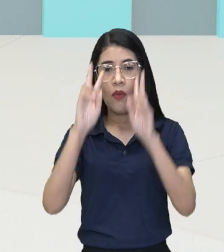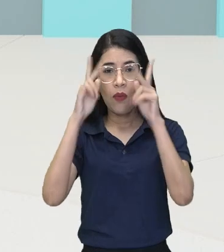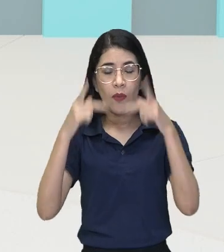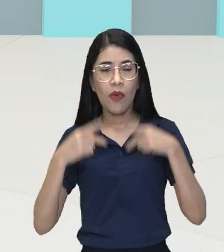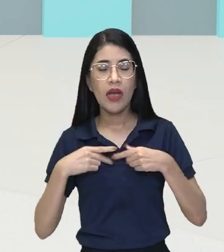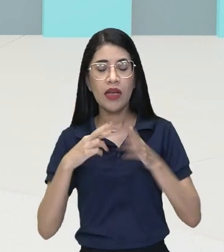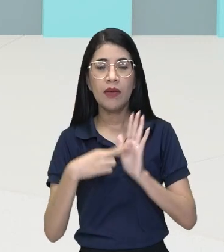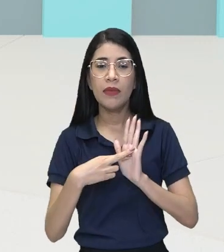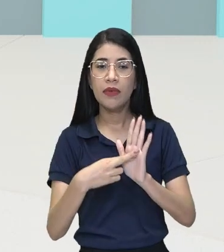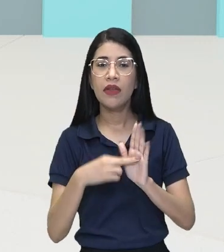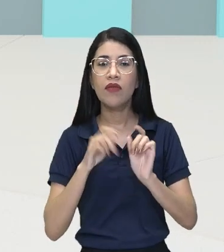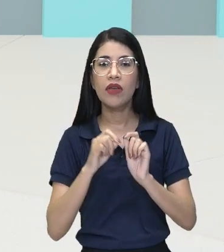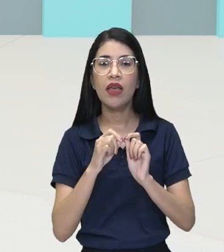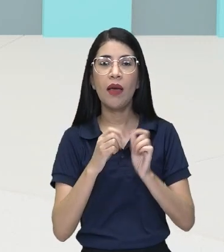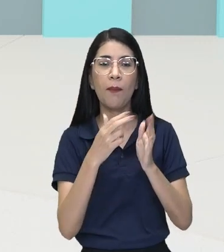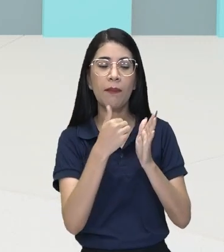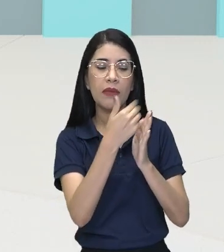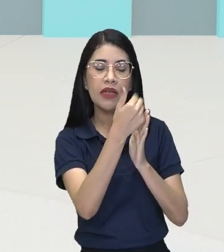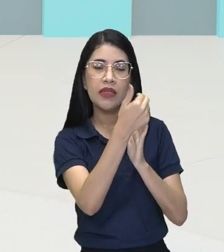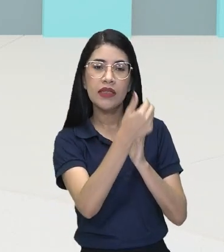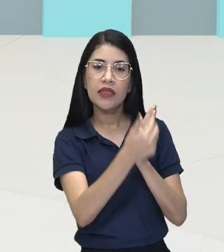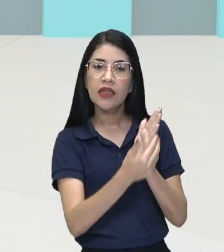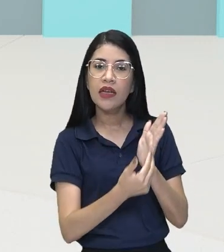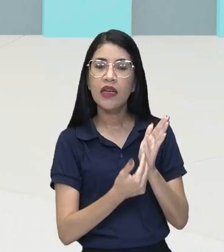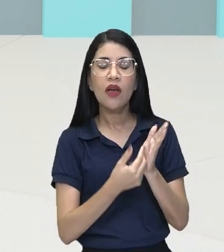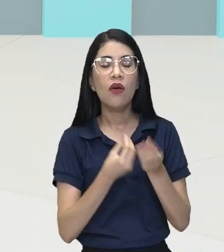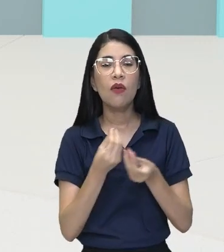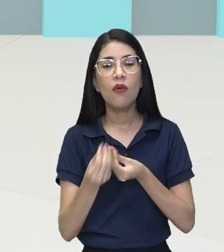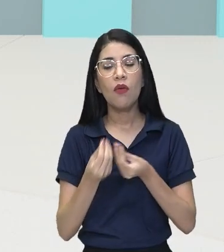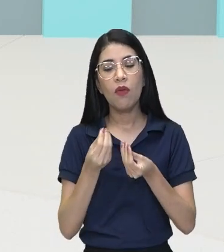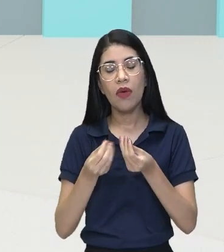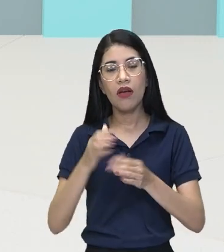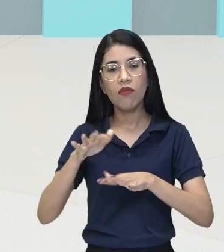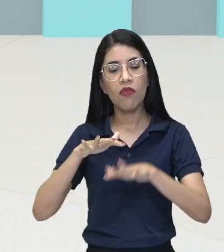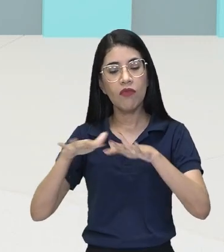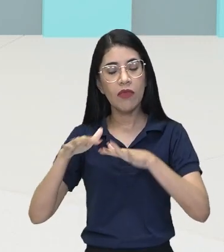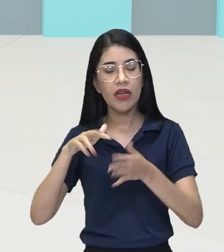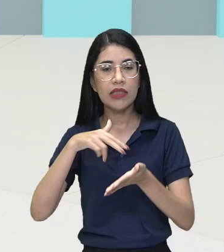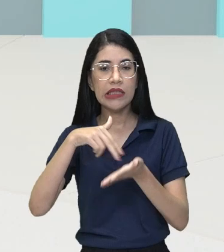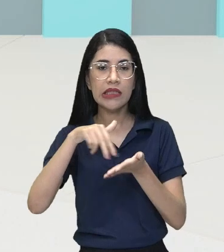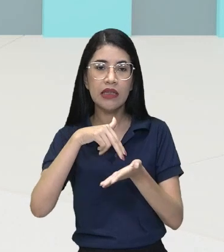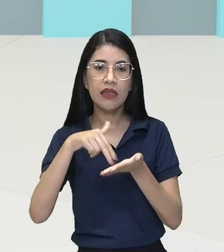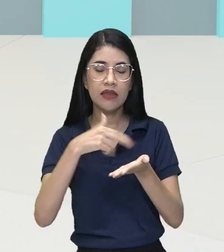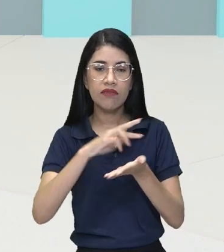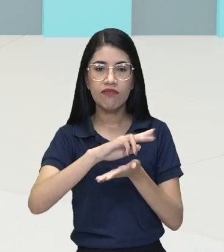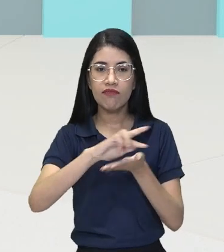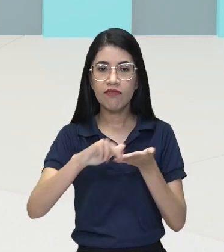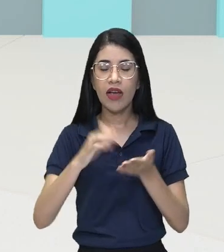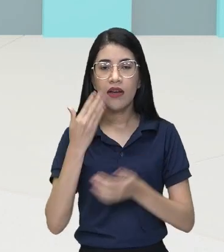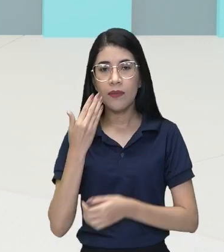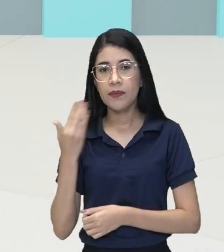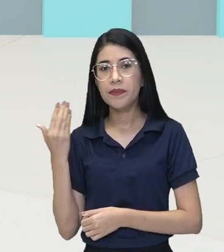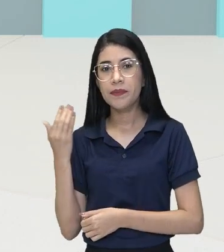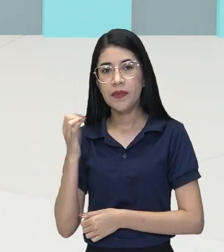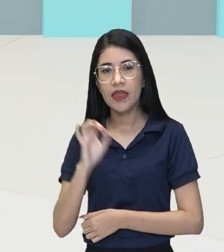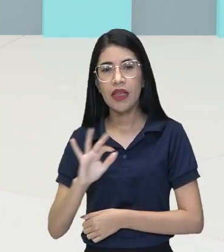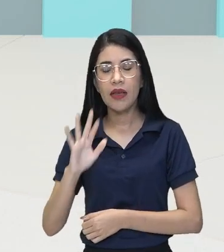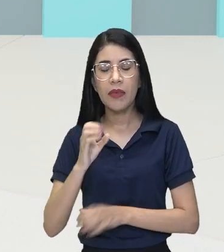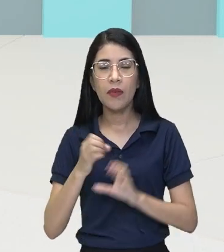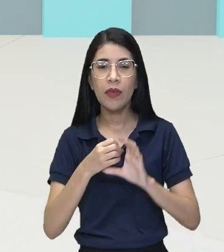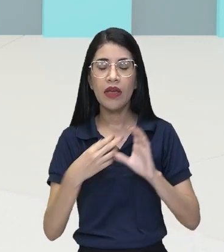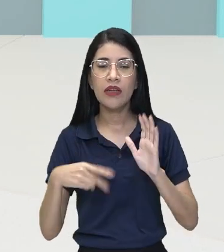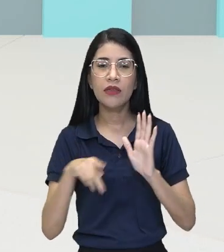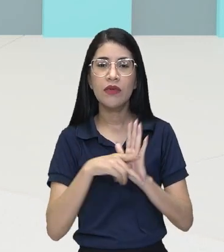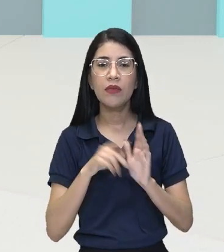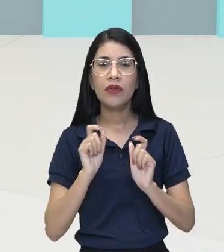já representava o quê? A questão de movimentos, de dança. Nós temos algumas imagens aqui, características de